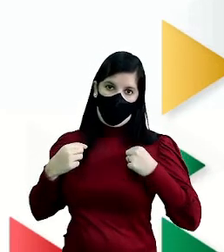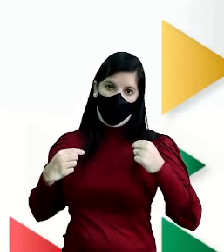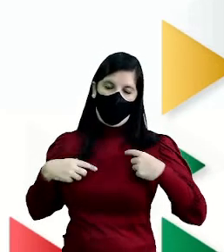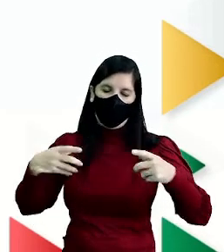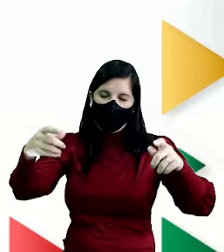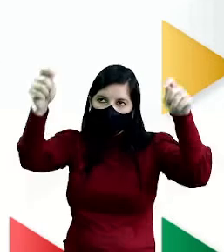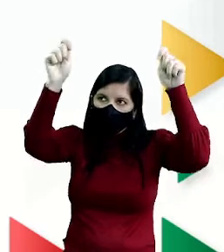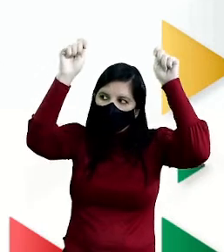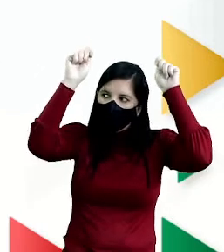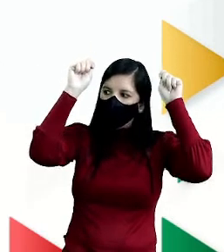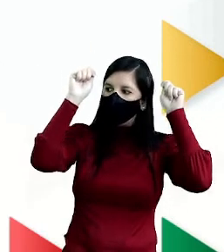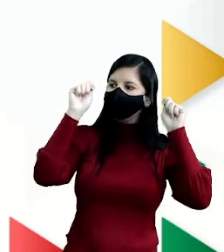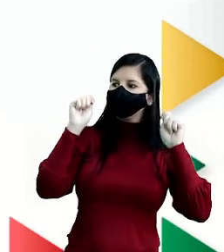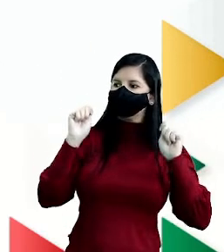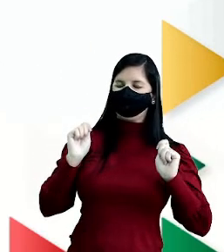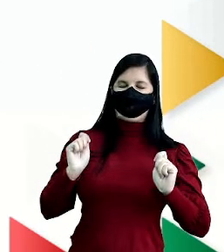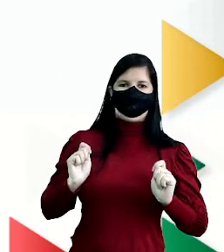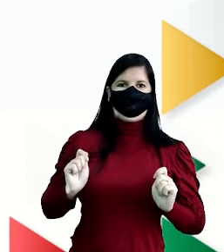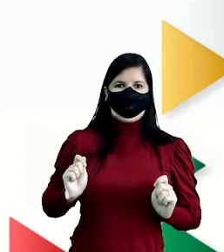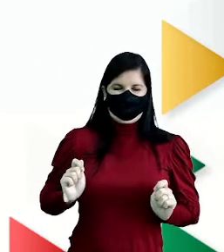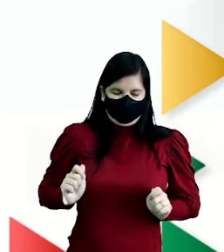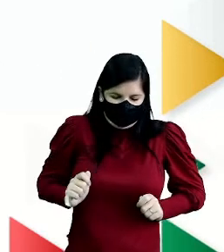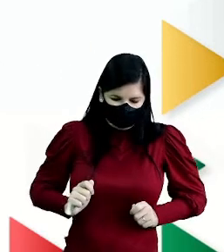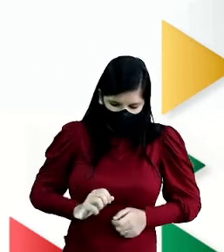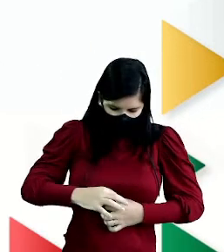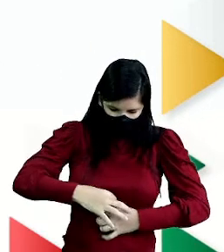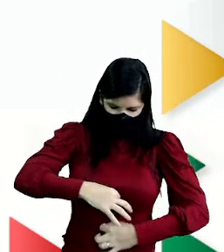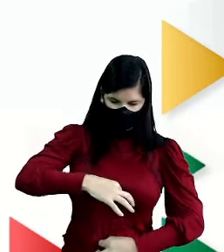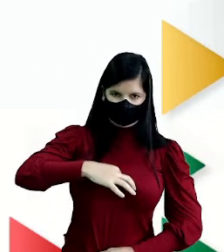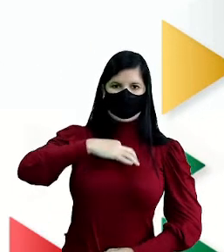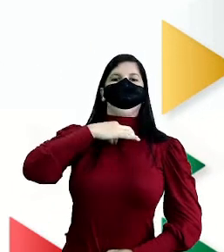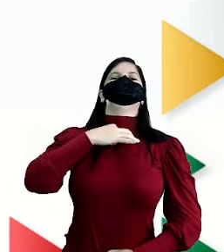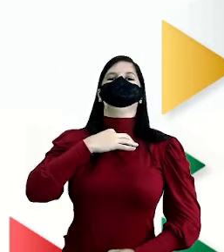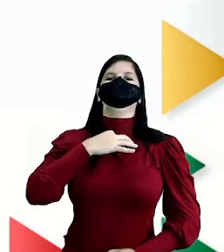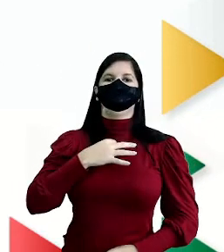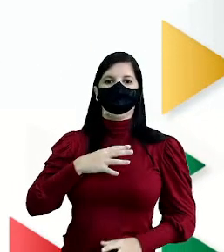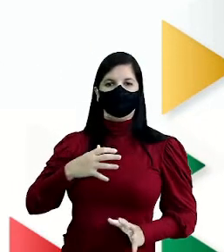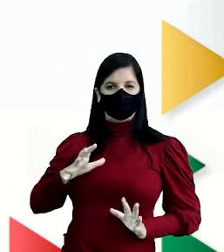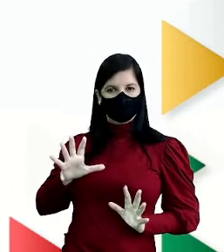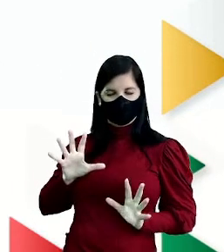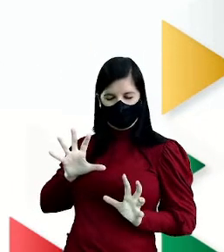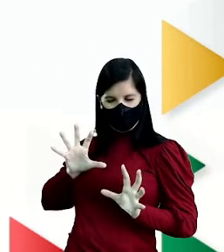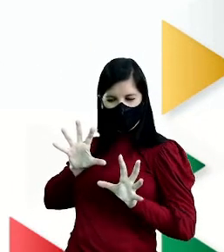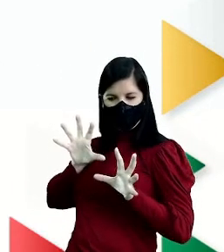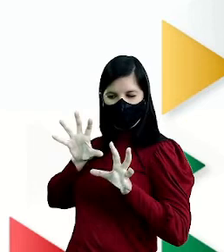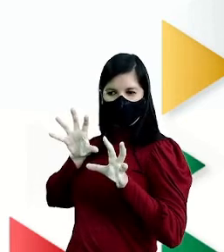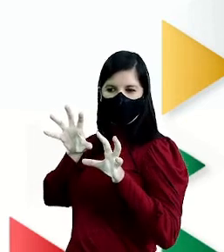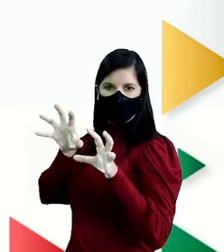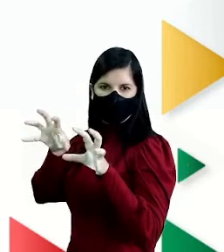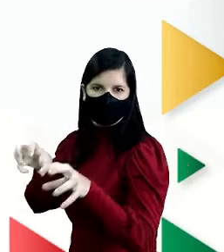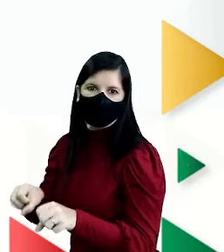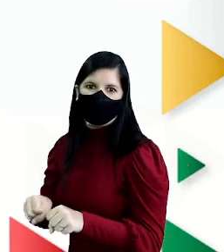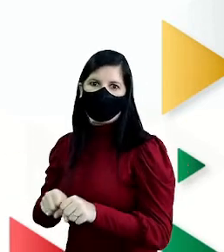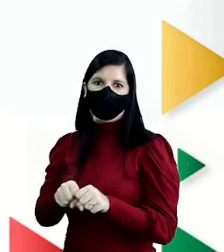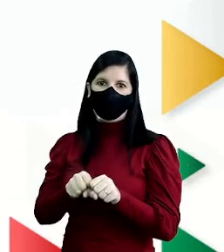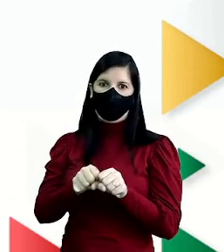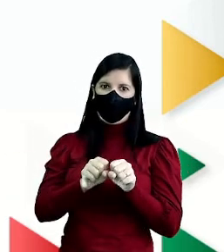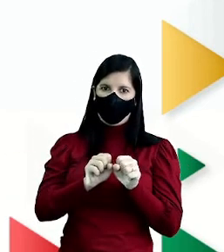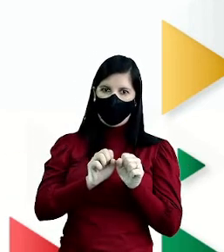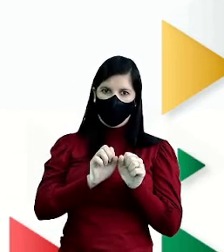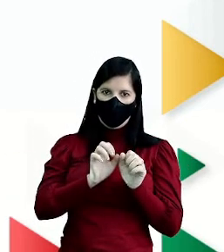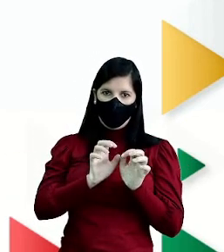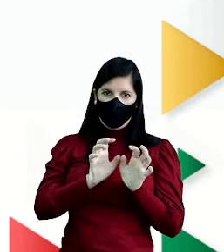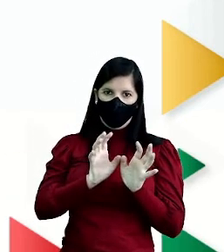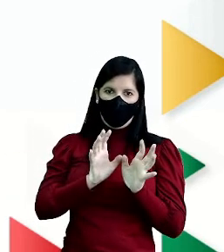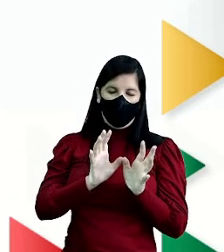isso, a pantomima da caça. Então, eles acreditavam que, às vezes, fazendo essa encenação, né, vou dizer, um